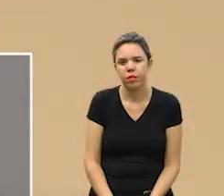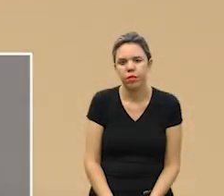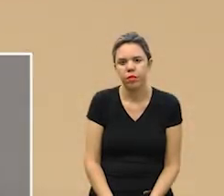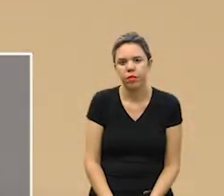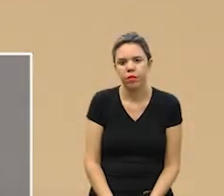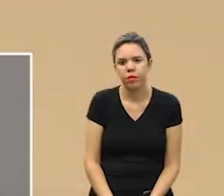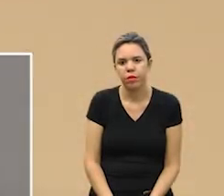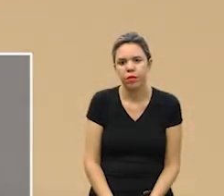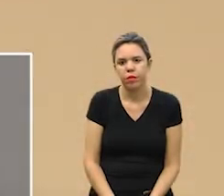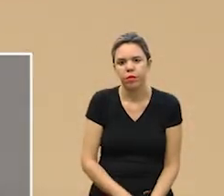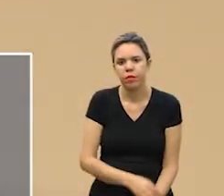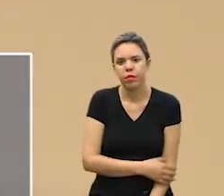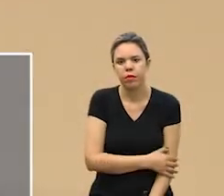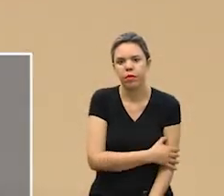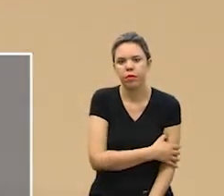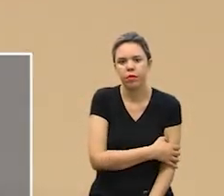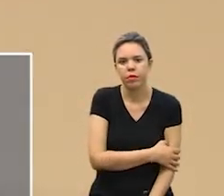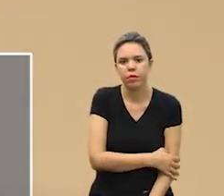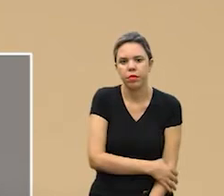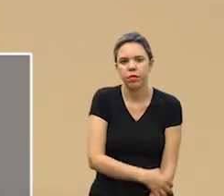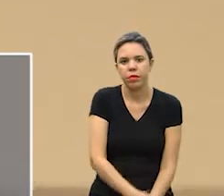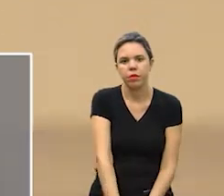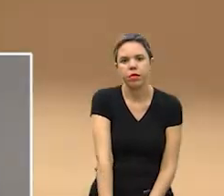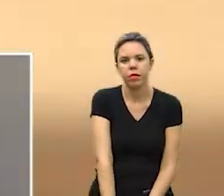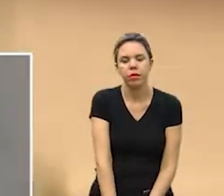de ursinho.